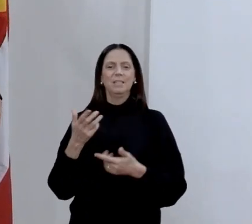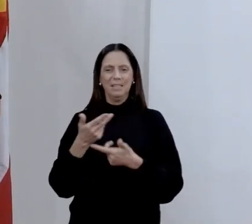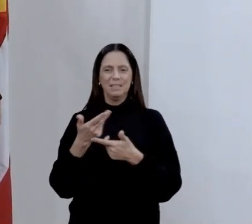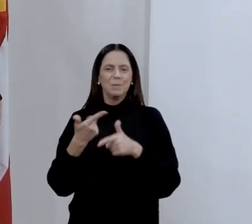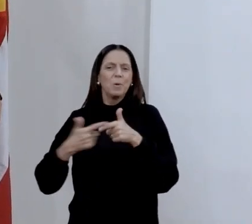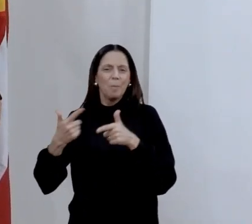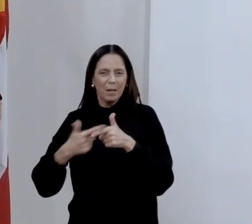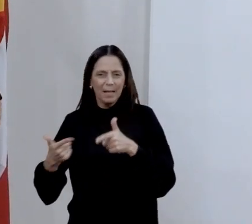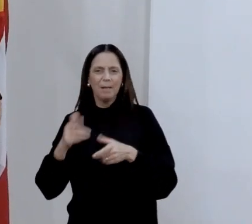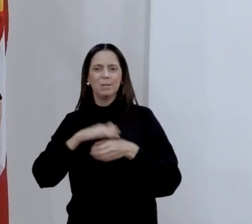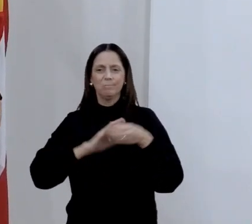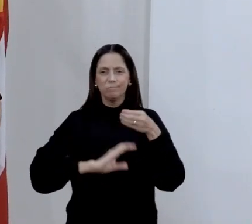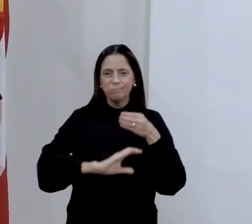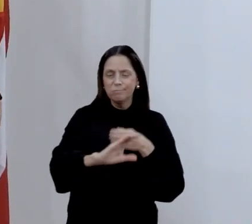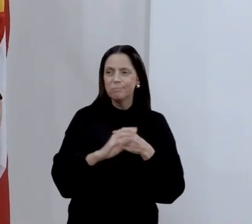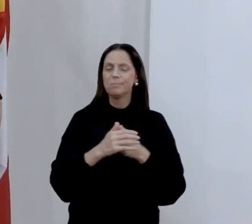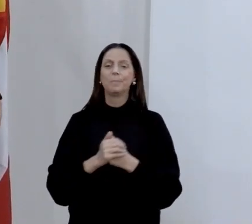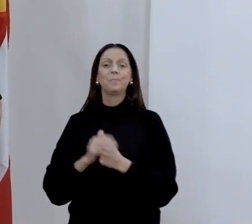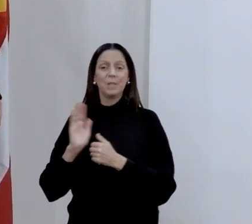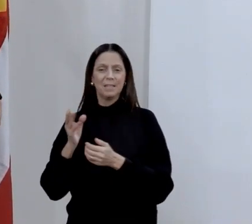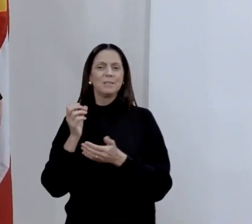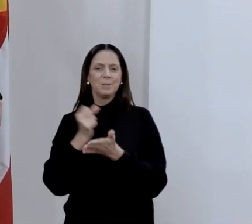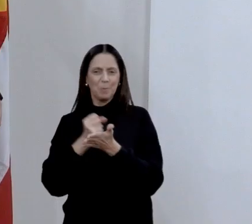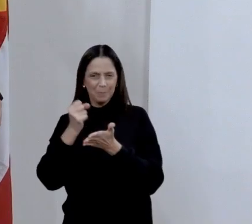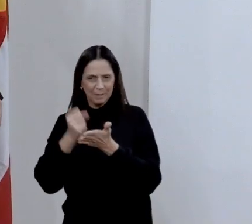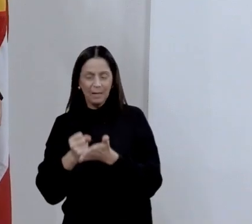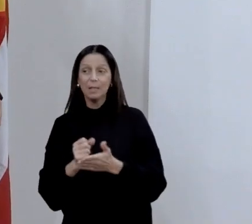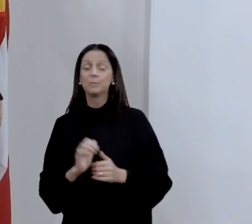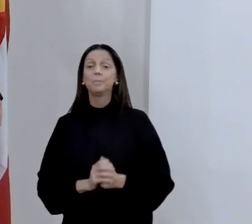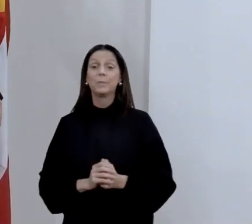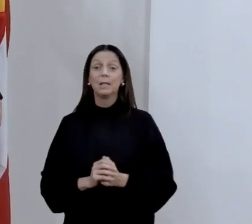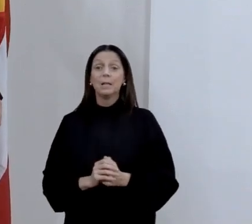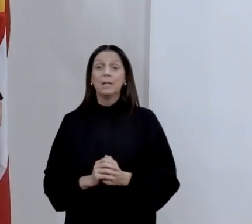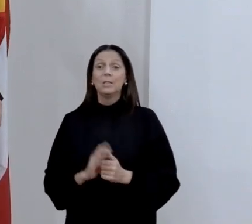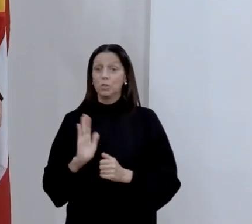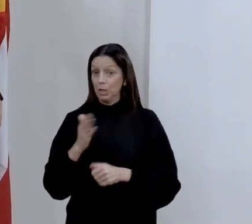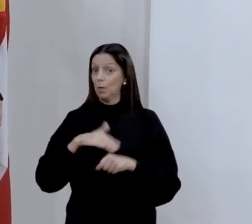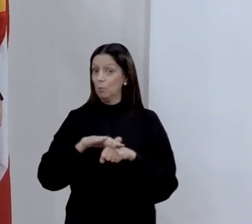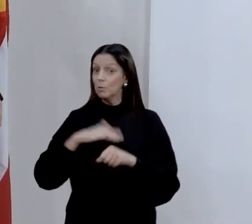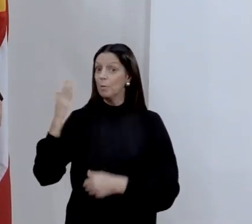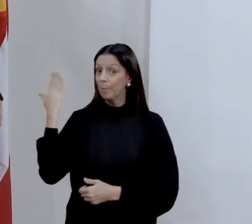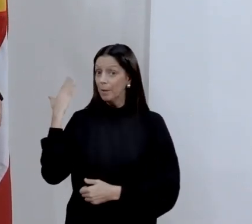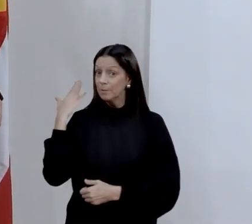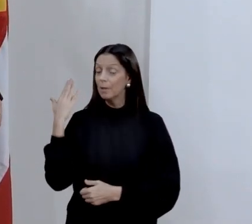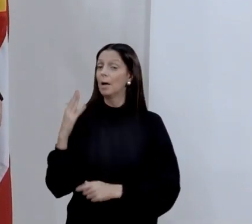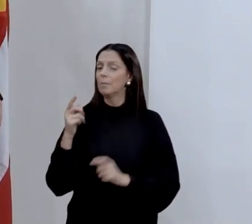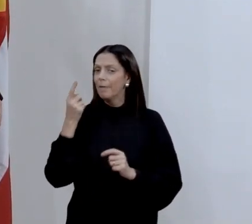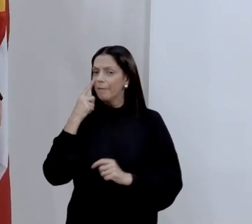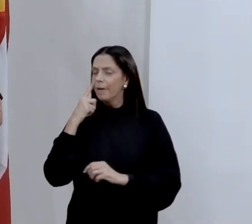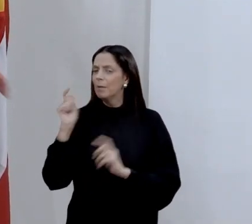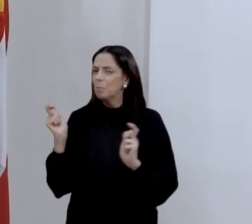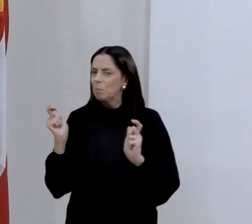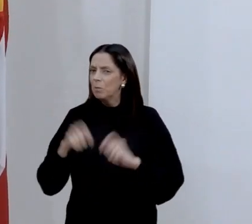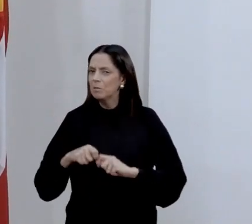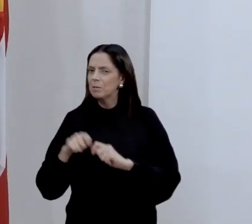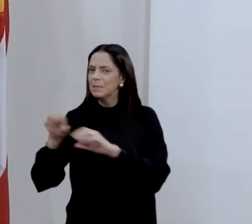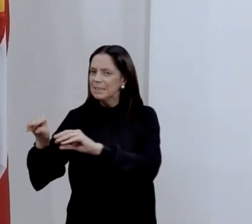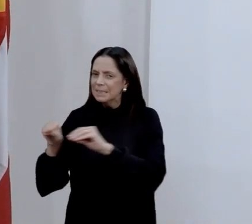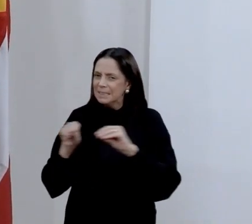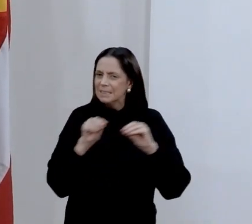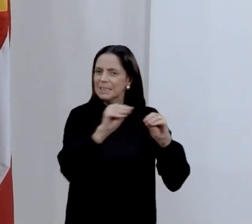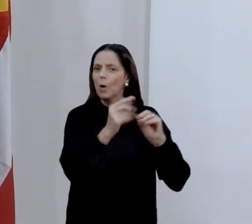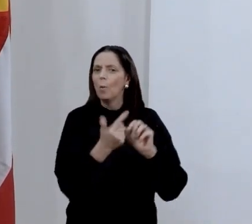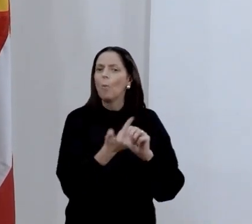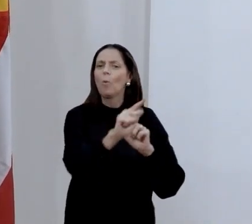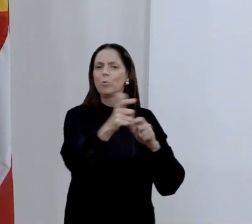imbróglio aí da BRK, da concessão que teve com o judiciário, mas lá já foi conversado sobre a possibilidade de retirar essa estação